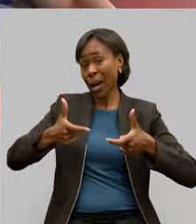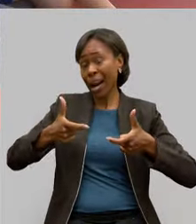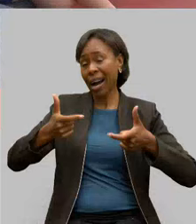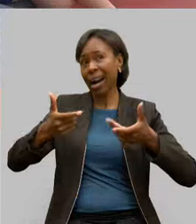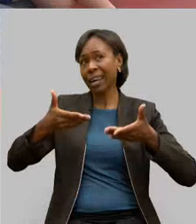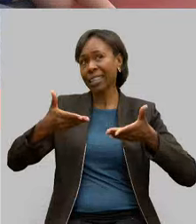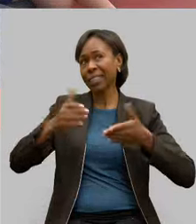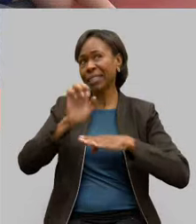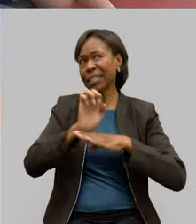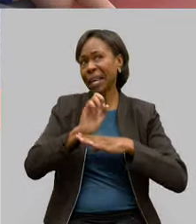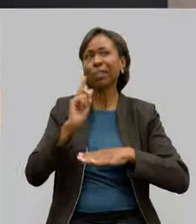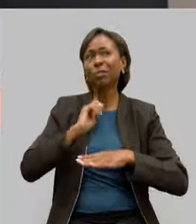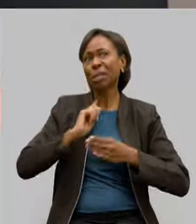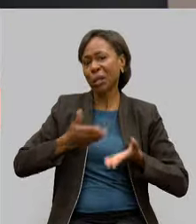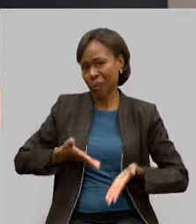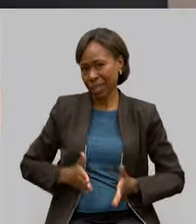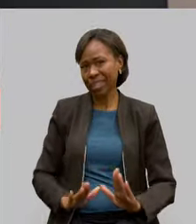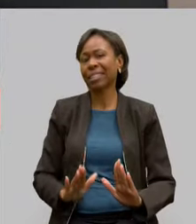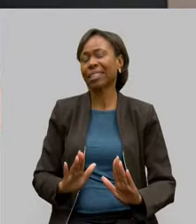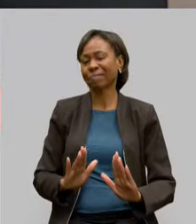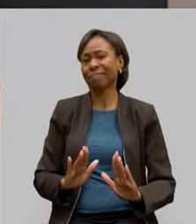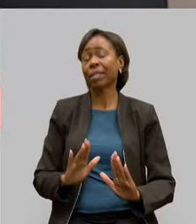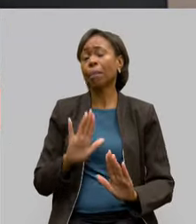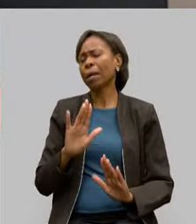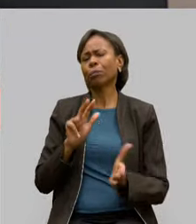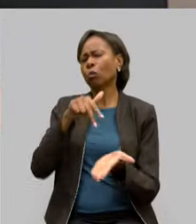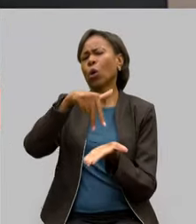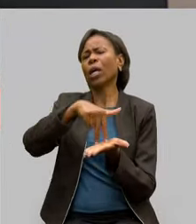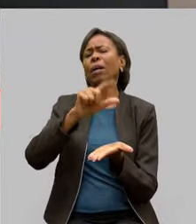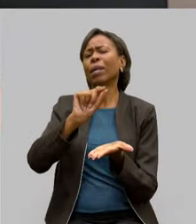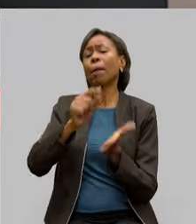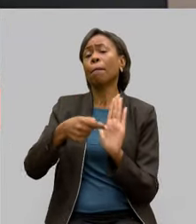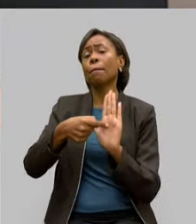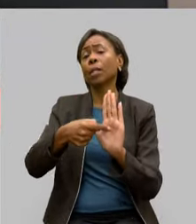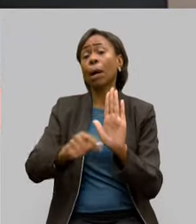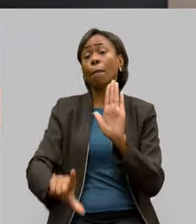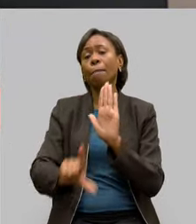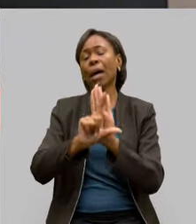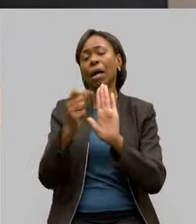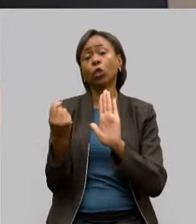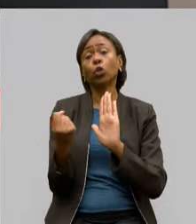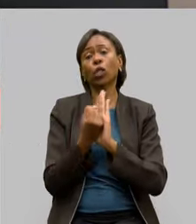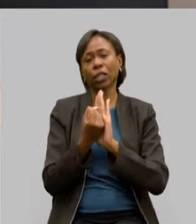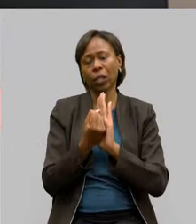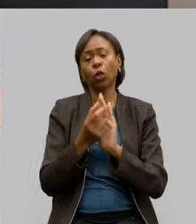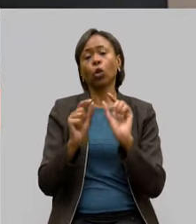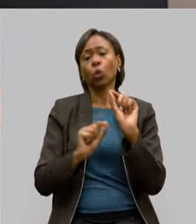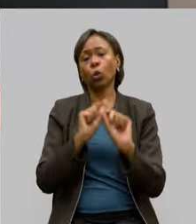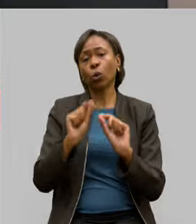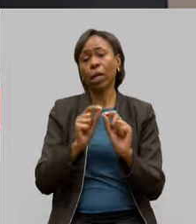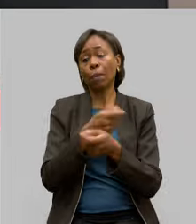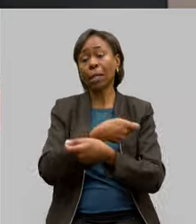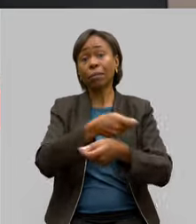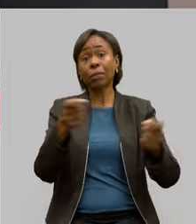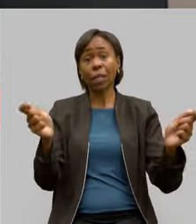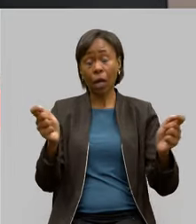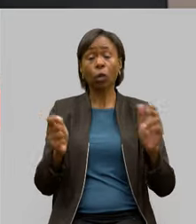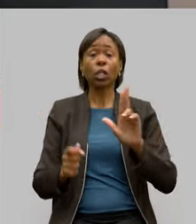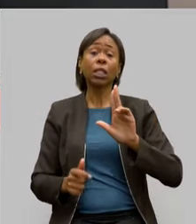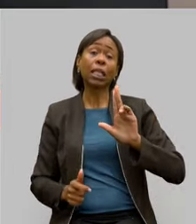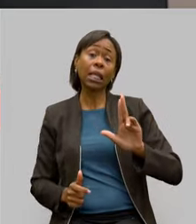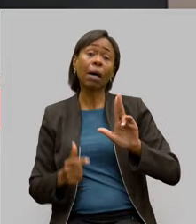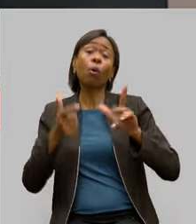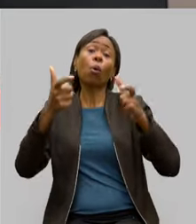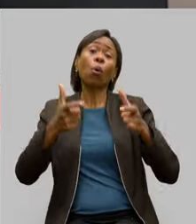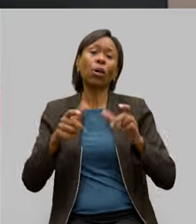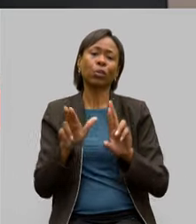eh para batalhar essa condição de um marco regulatório para distribuição de cannabis medicinal no SUS como se diz né